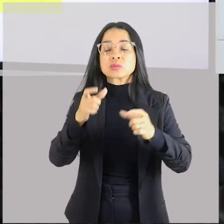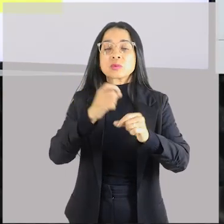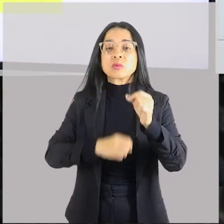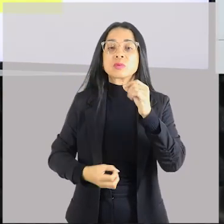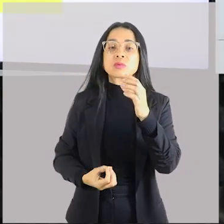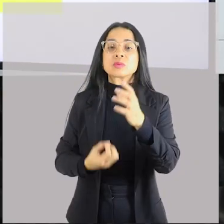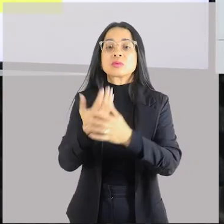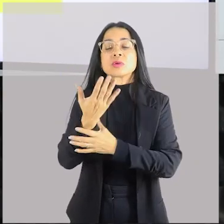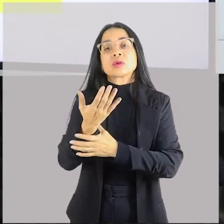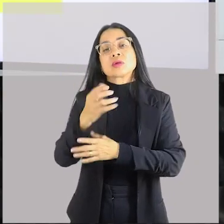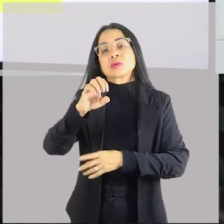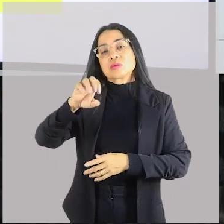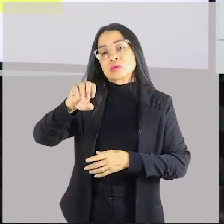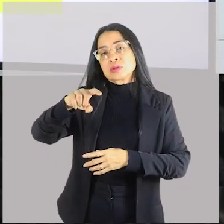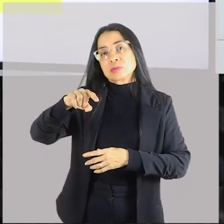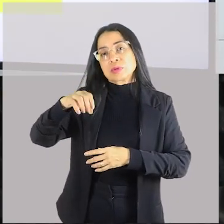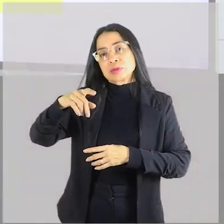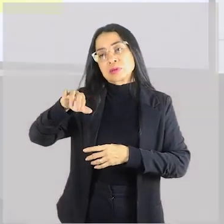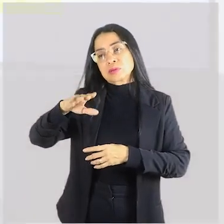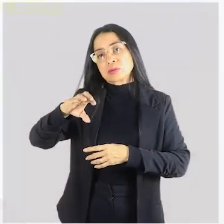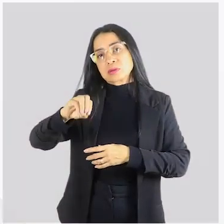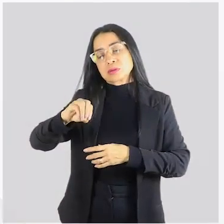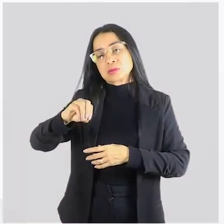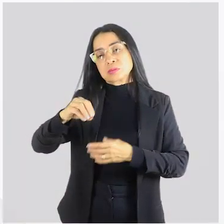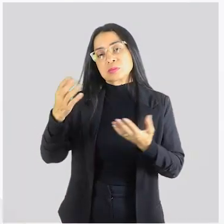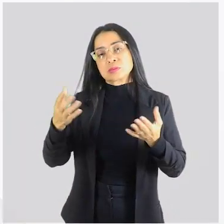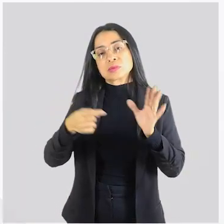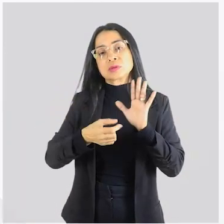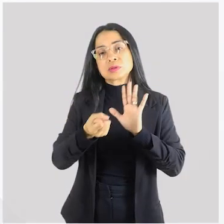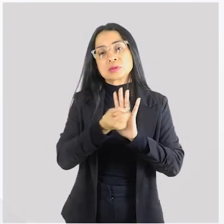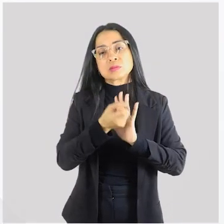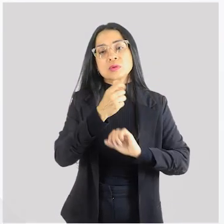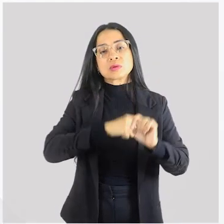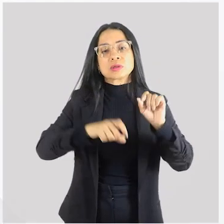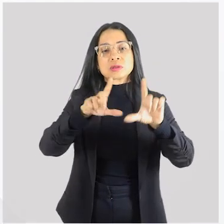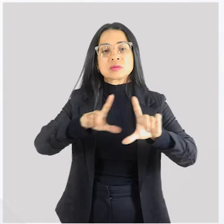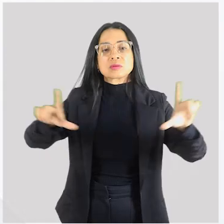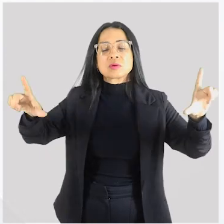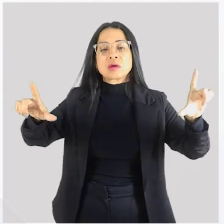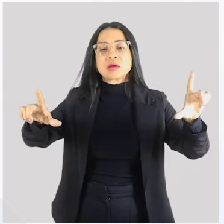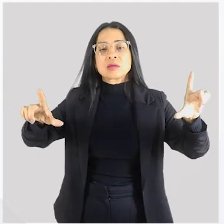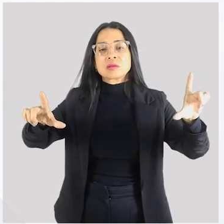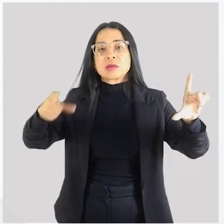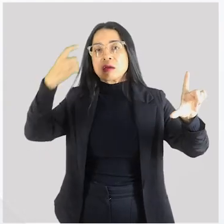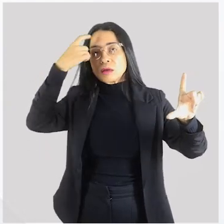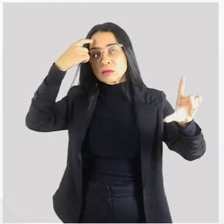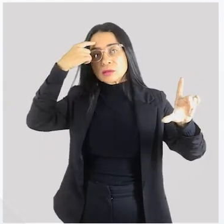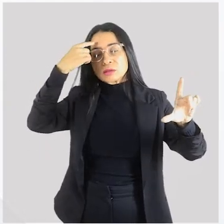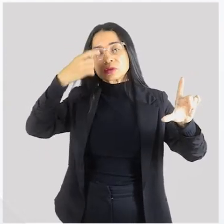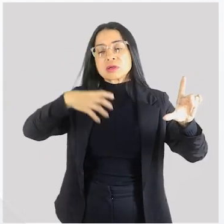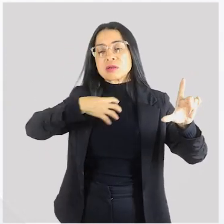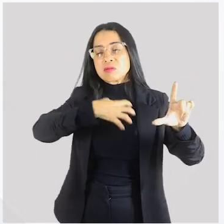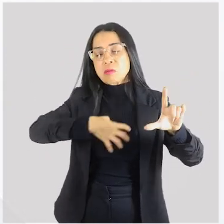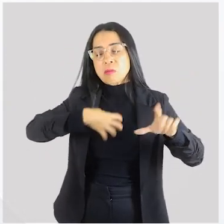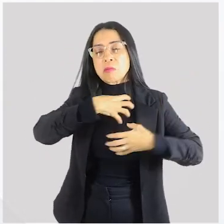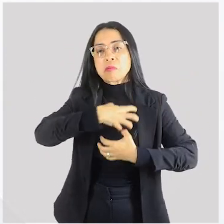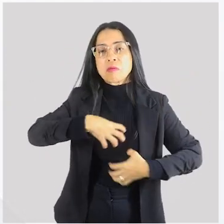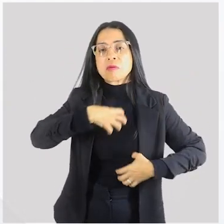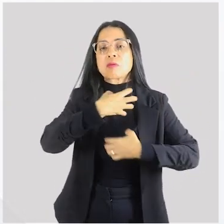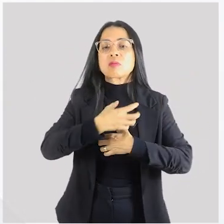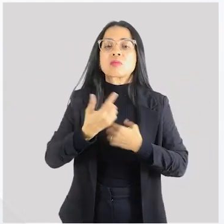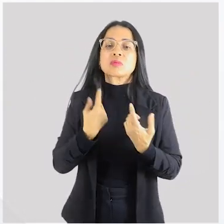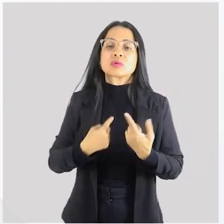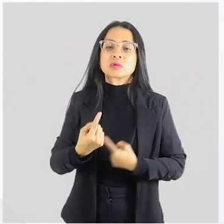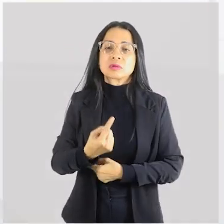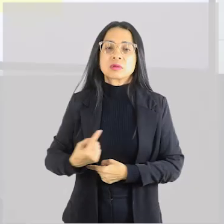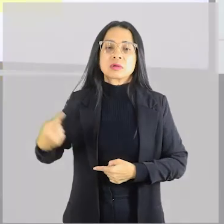expressionismo esse noregs ele se simboliza nesse quadro a ideia da angústia e ansiedade e foram feitos quatro obras delas né